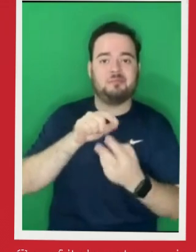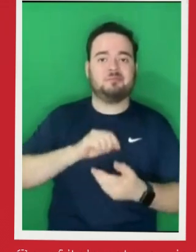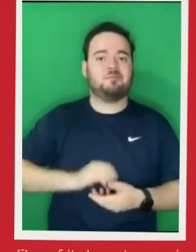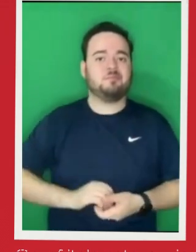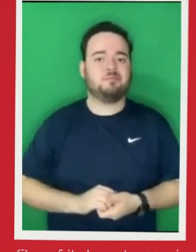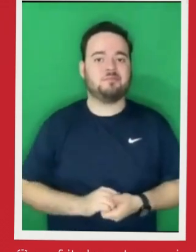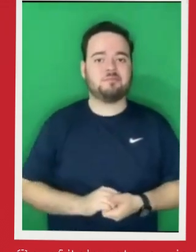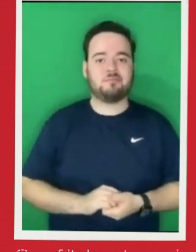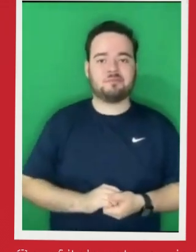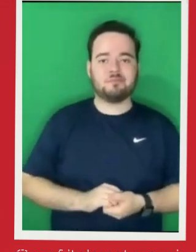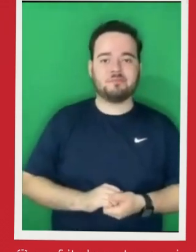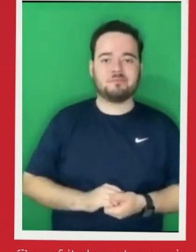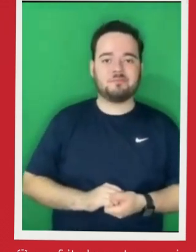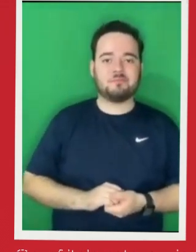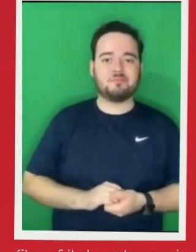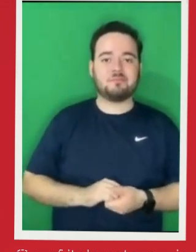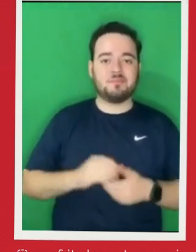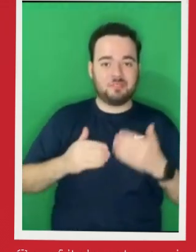das citações.